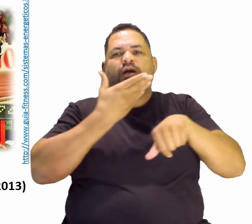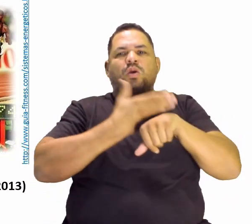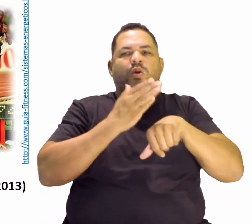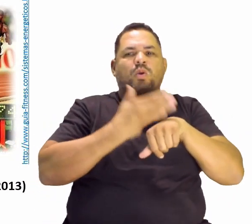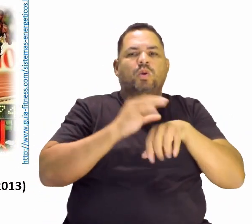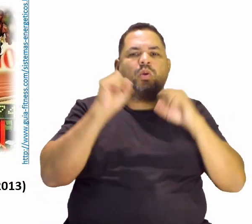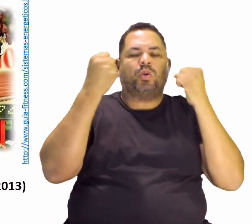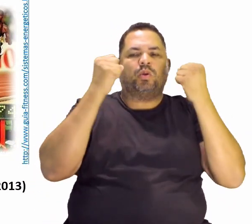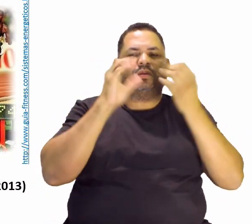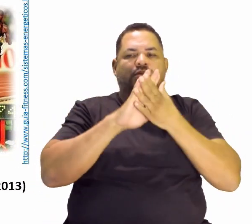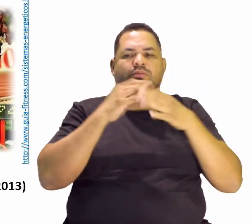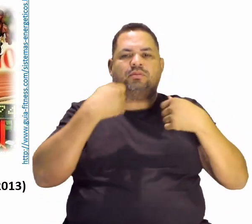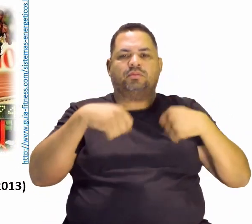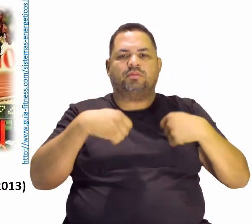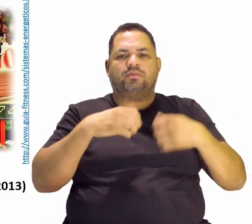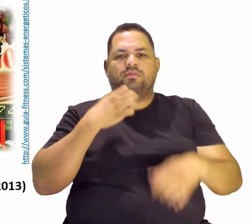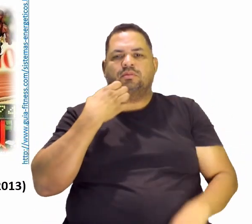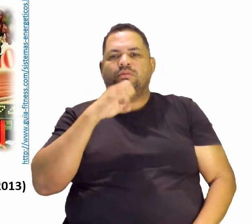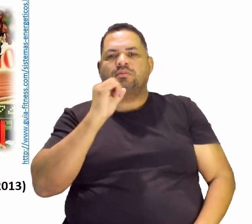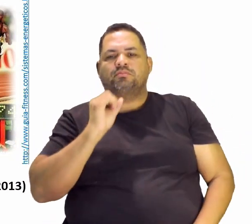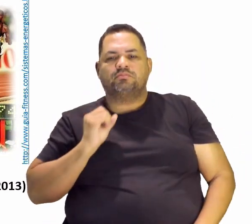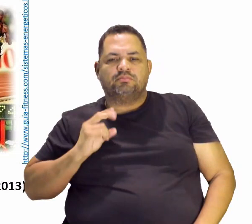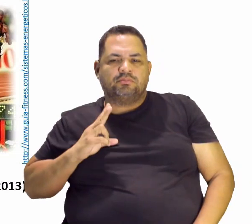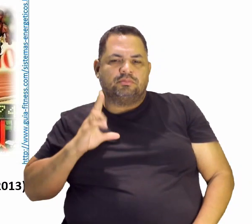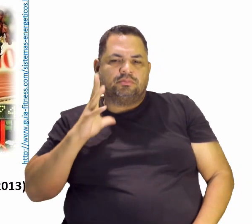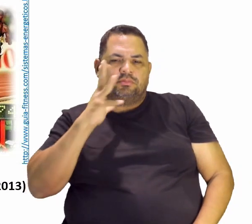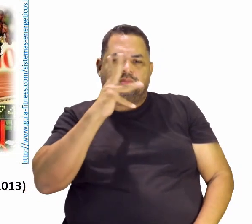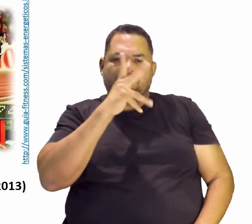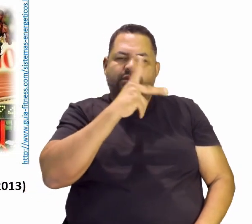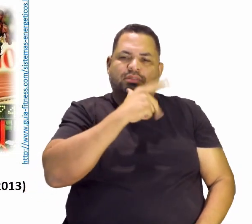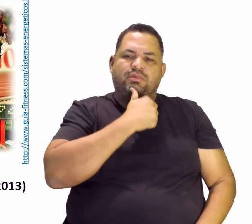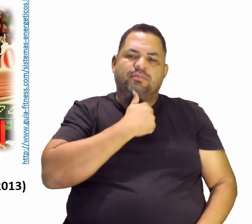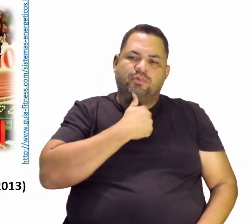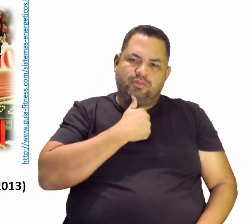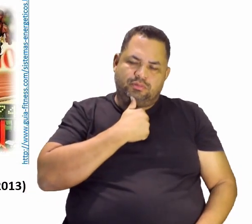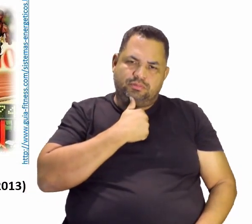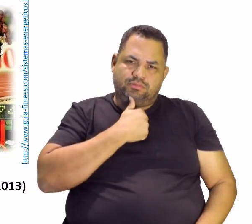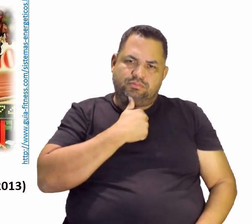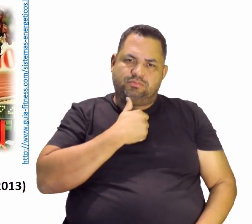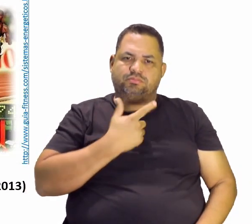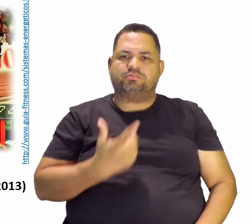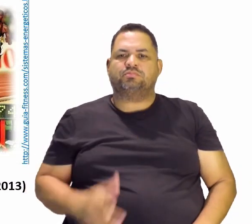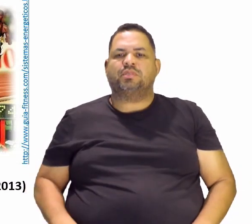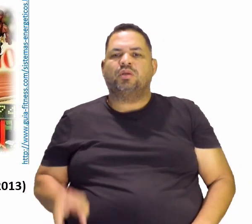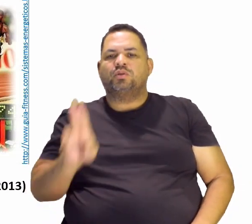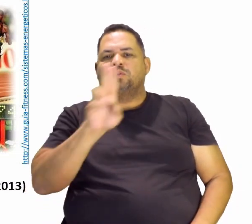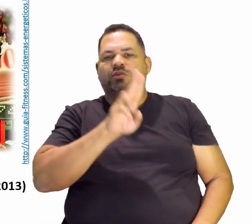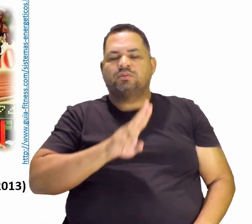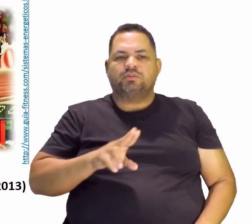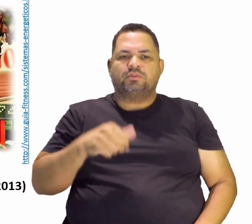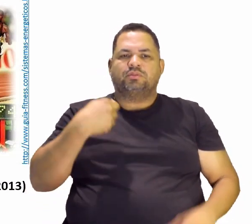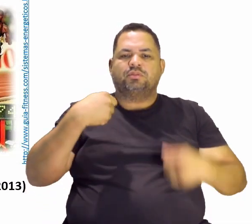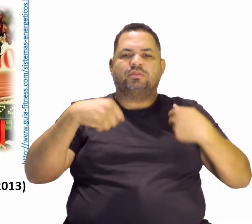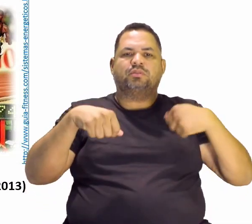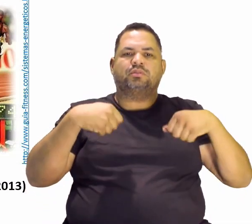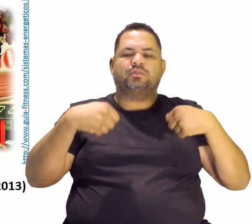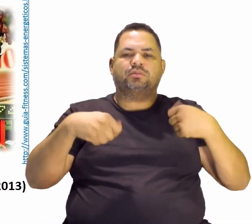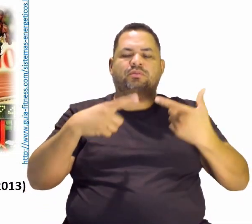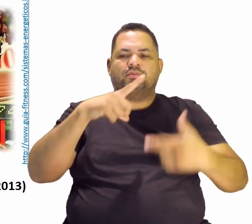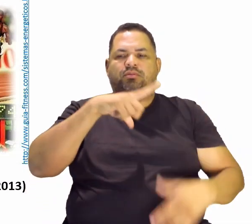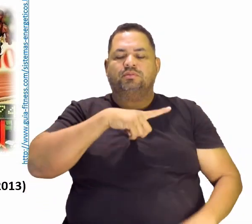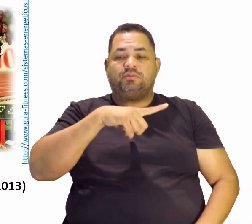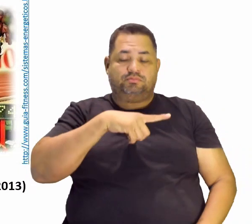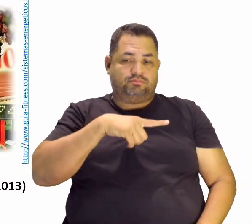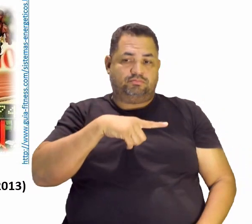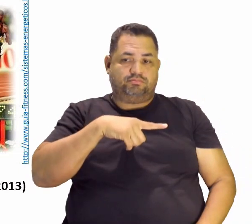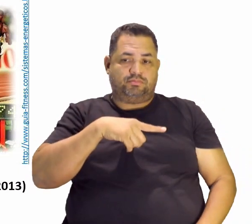em que eu vou precisar de energia a longo prazo. Então eu vou demorar mais tempo para gastá-la, né? Eu preciso tê-la para